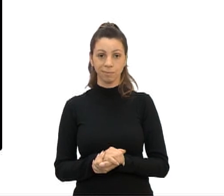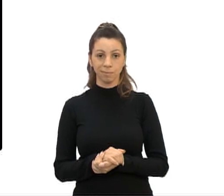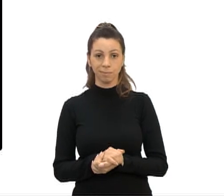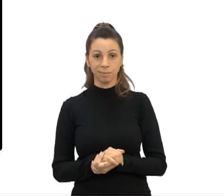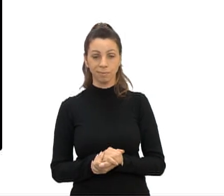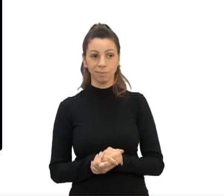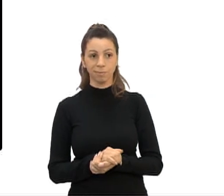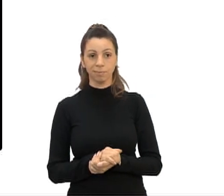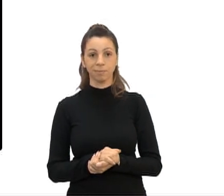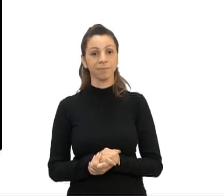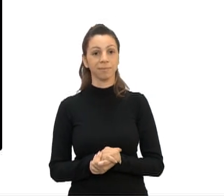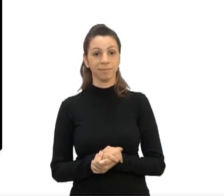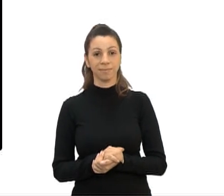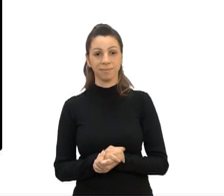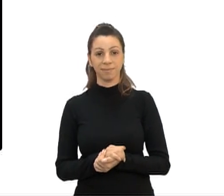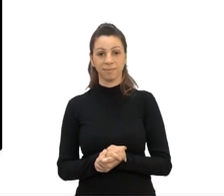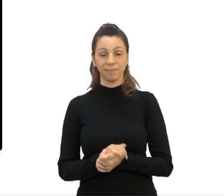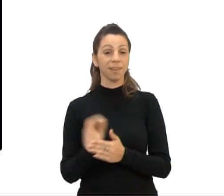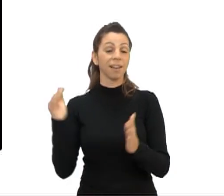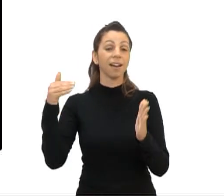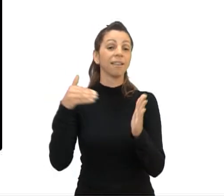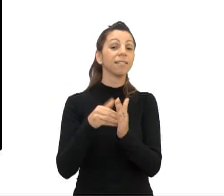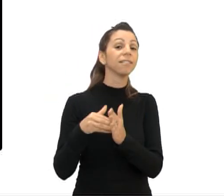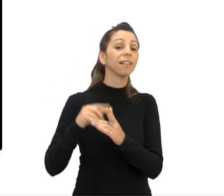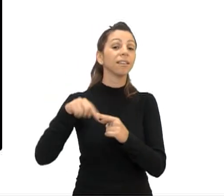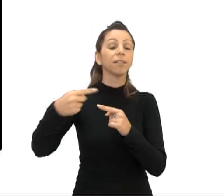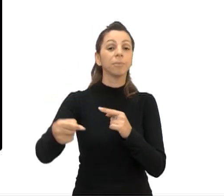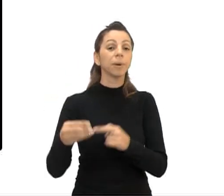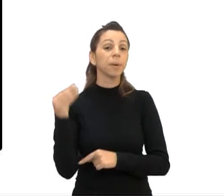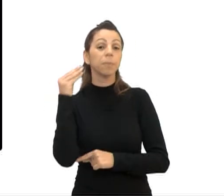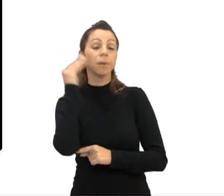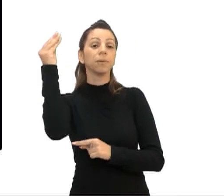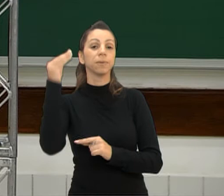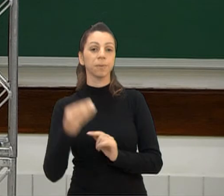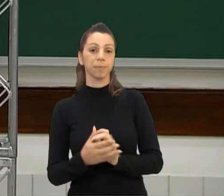Hasta, pronto. Hasta, até logo, até. Um beijo.